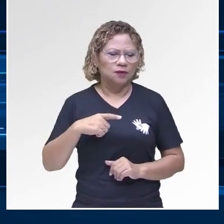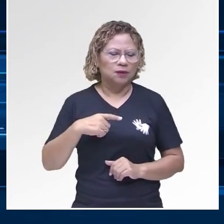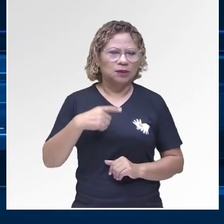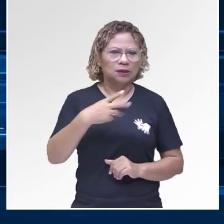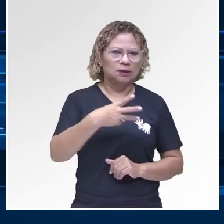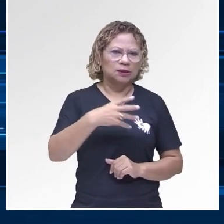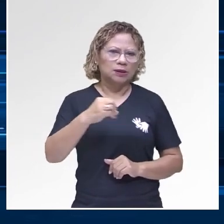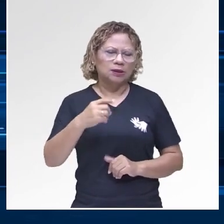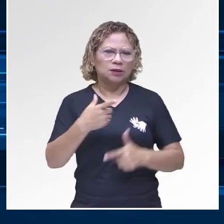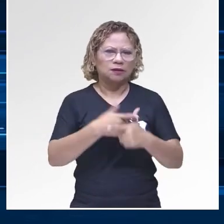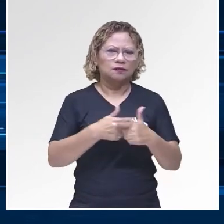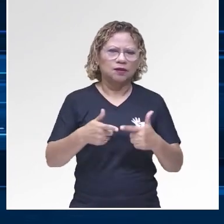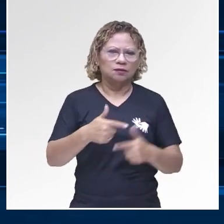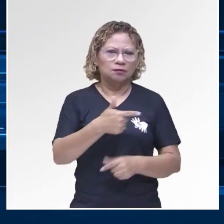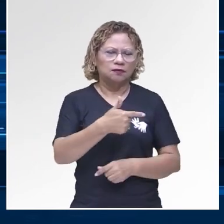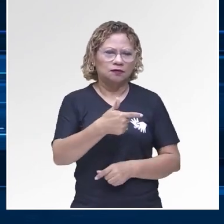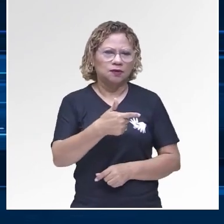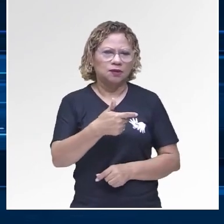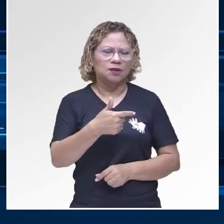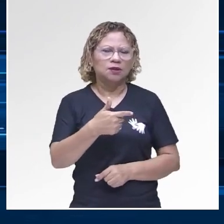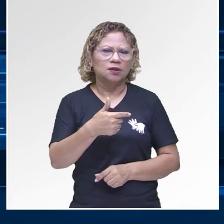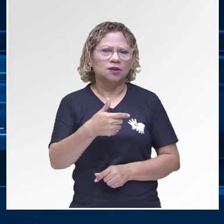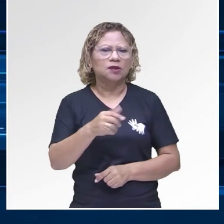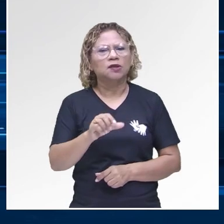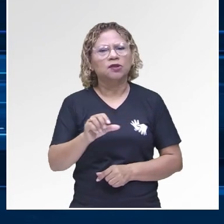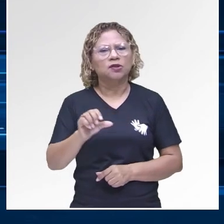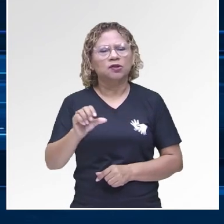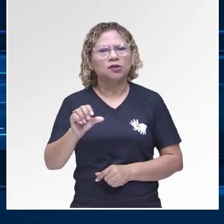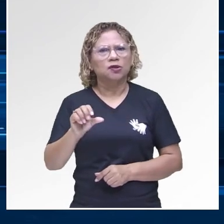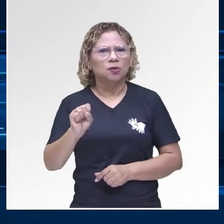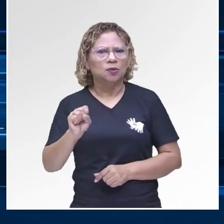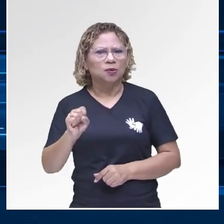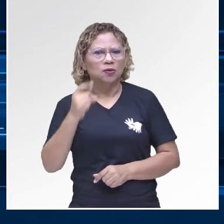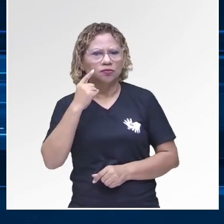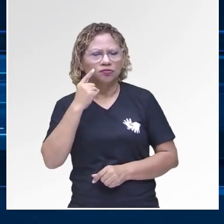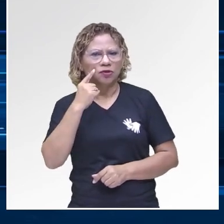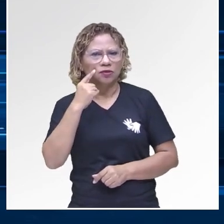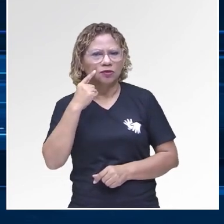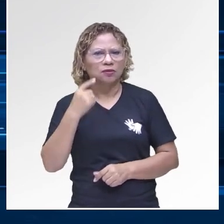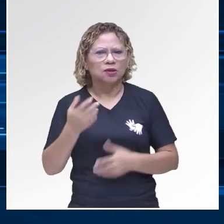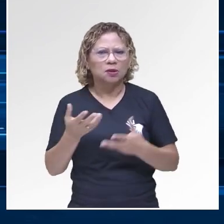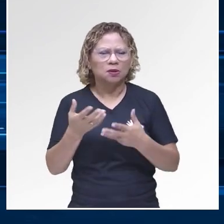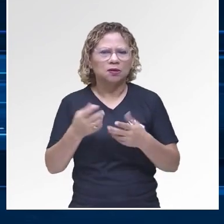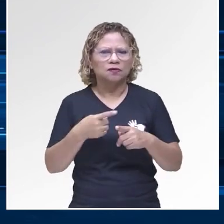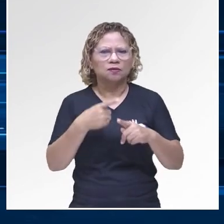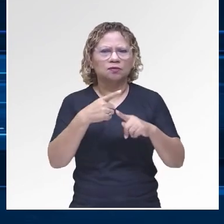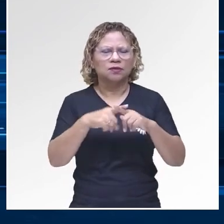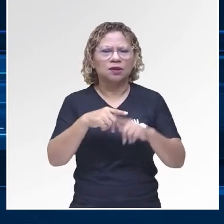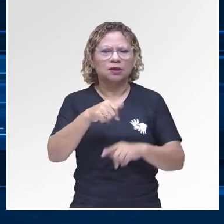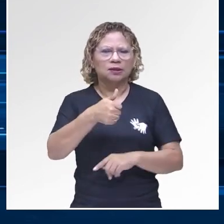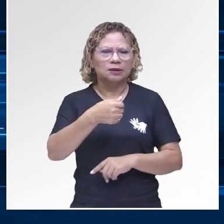né? Se eu multiplicar aqui 14 vezes 7,